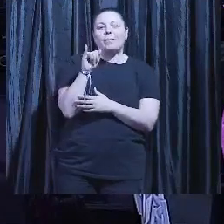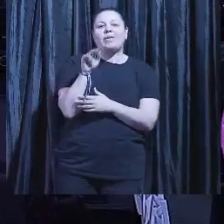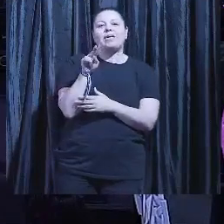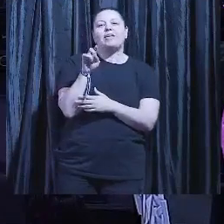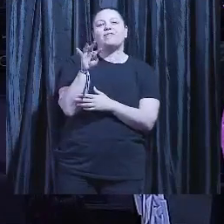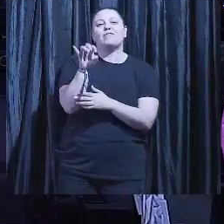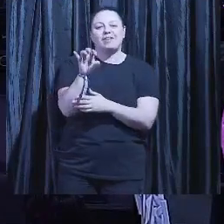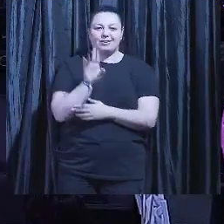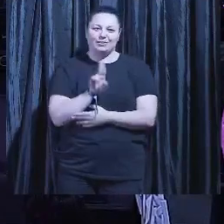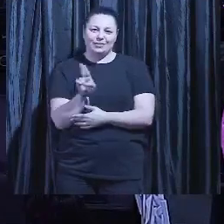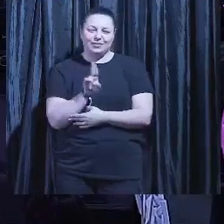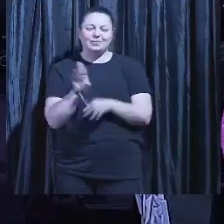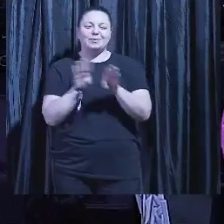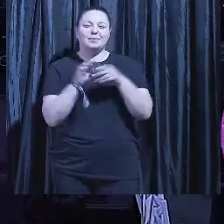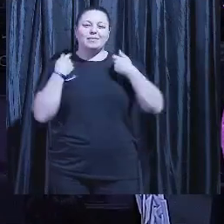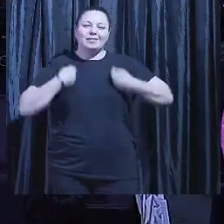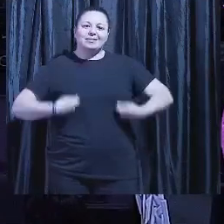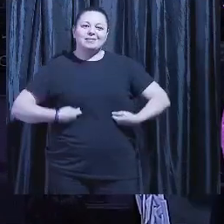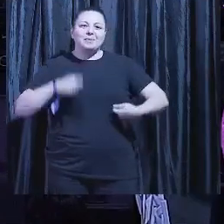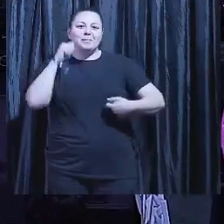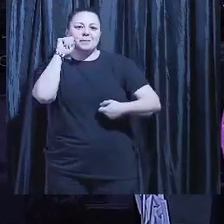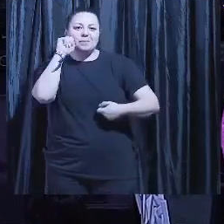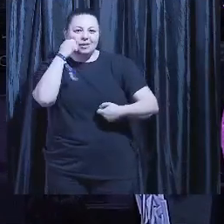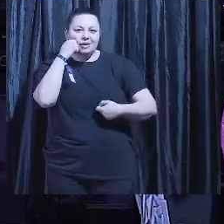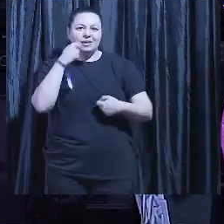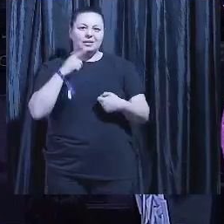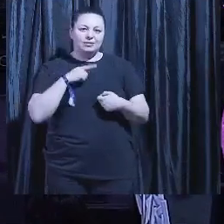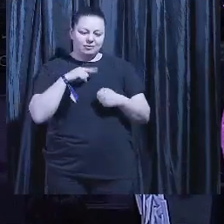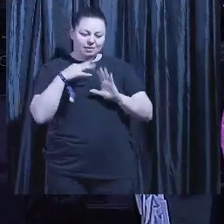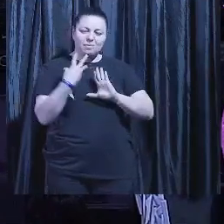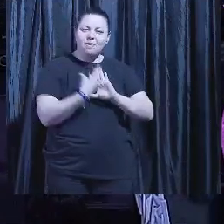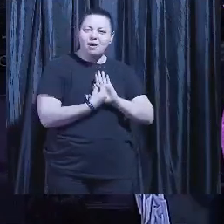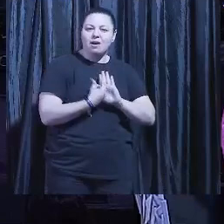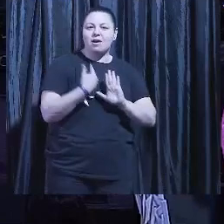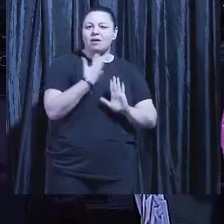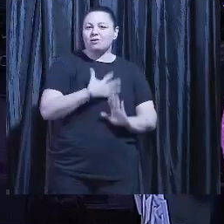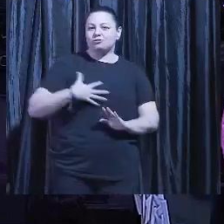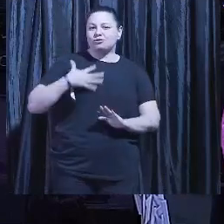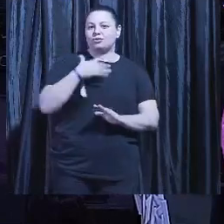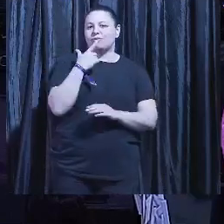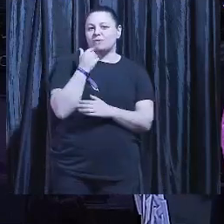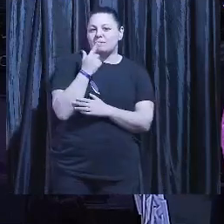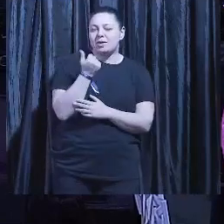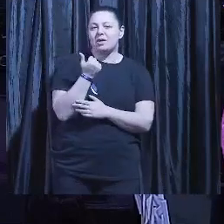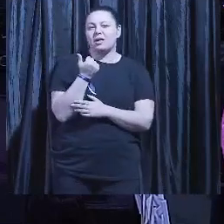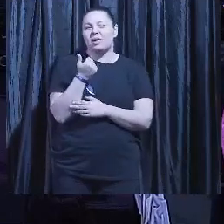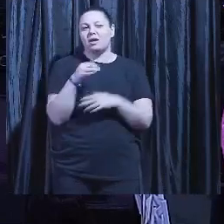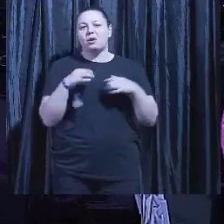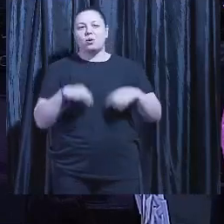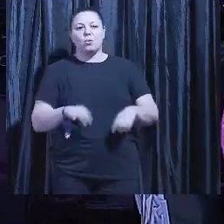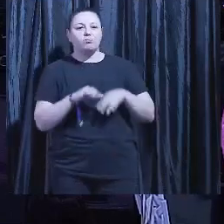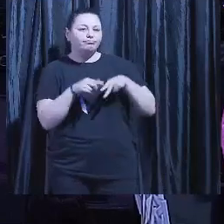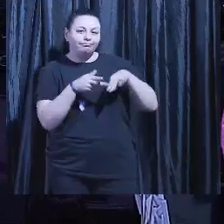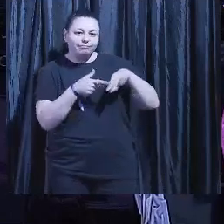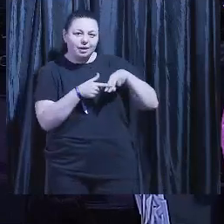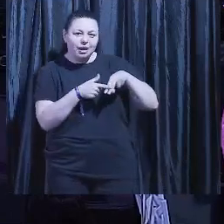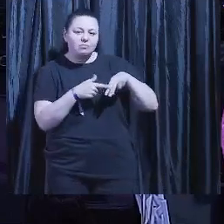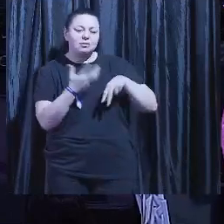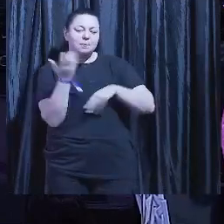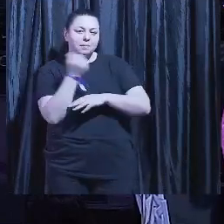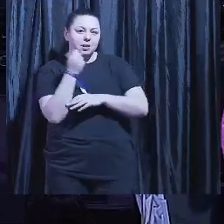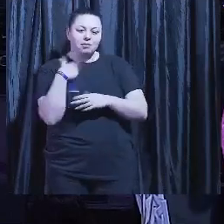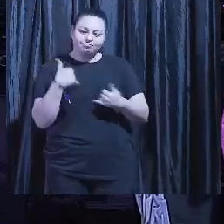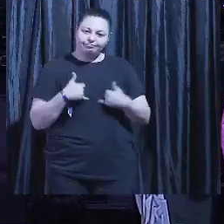E uma camisa preta com uma arte vermelha estampada, uma calça branca. E é isso, é uma grande honra estar aqui. Obrigado